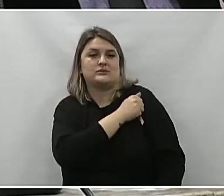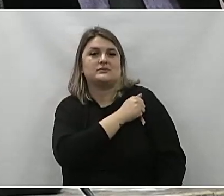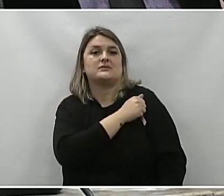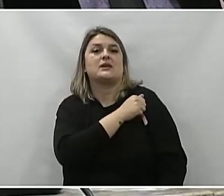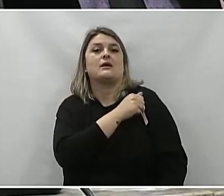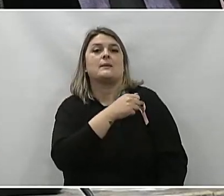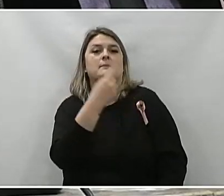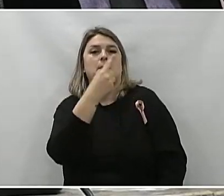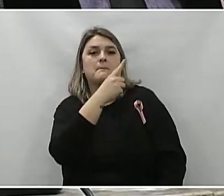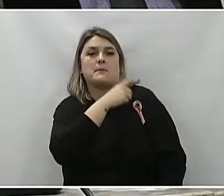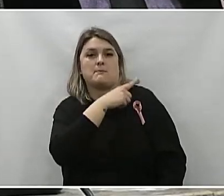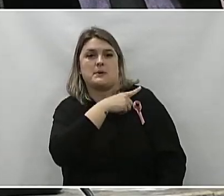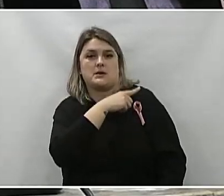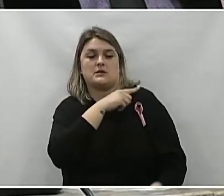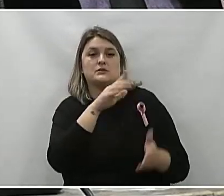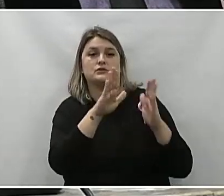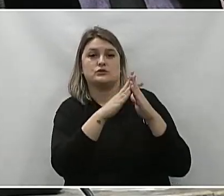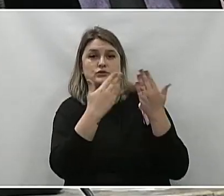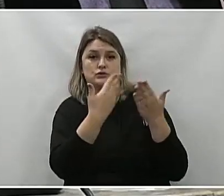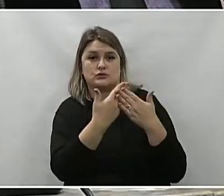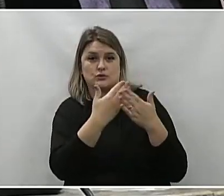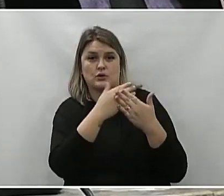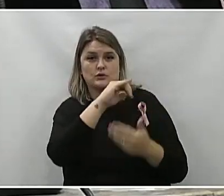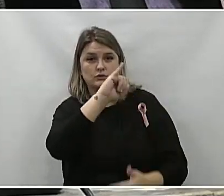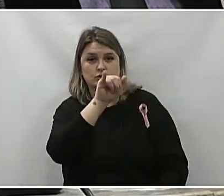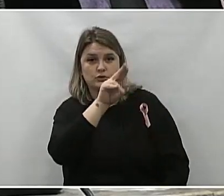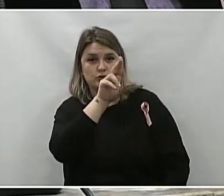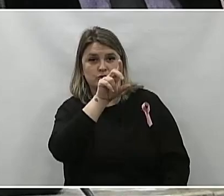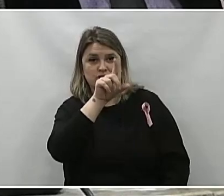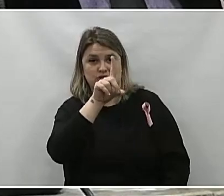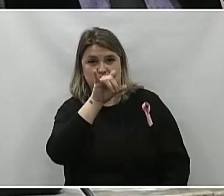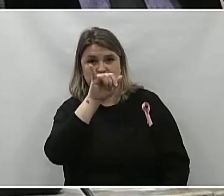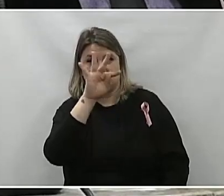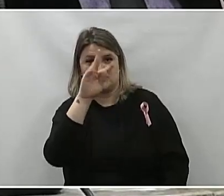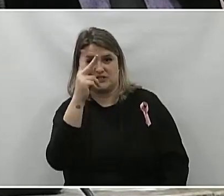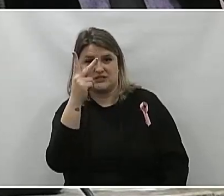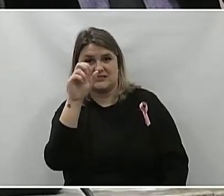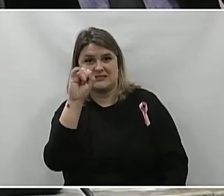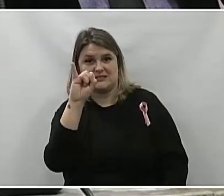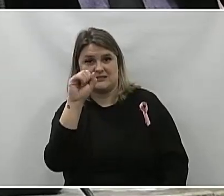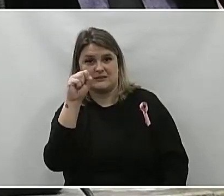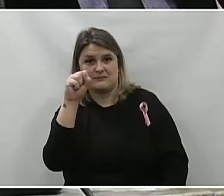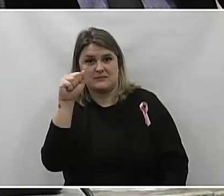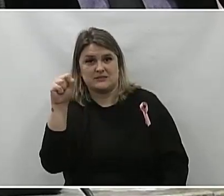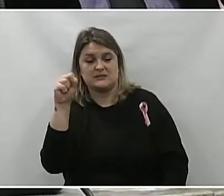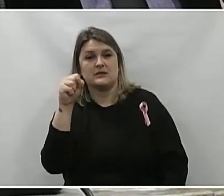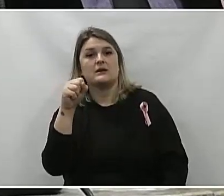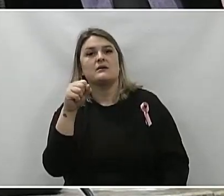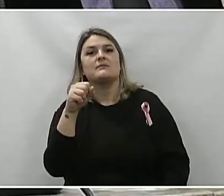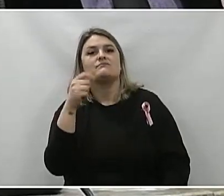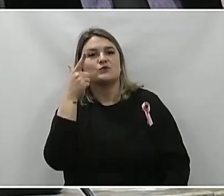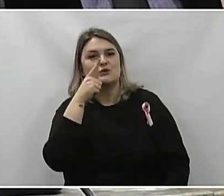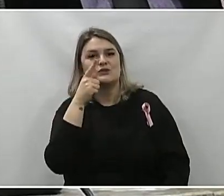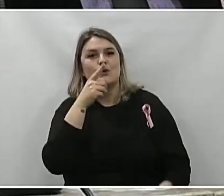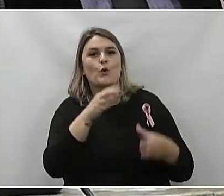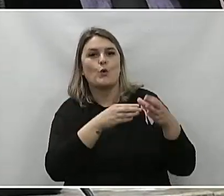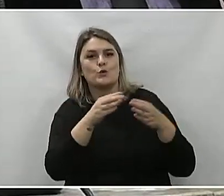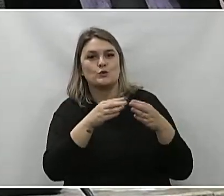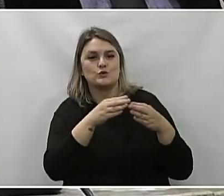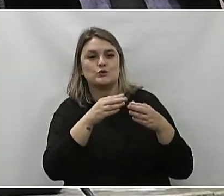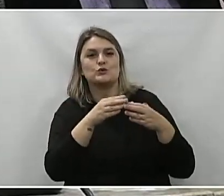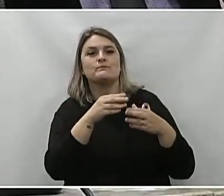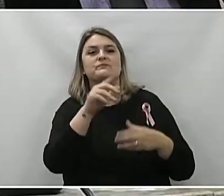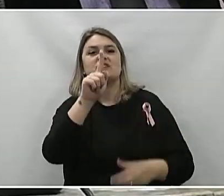primeira série do Ensino Médio do Colégio Estadual Judite Simas canelas do bairro São Gabriel estão entre as finalistas do projeto